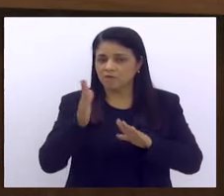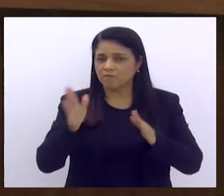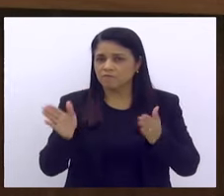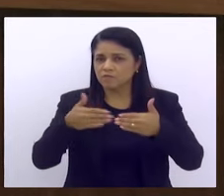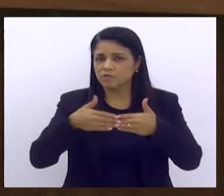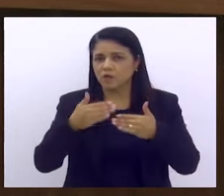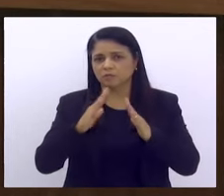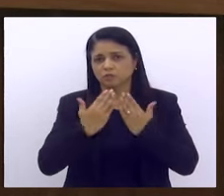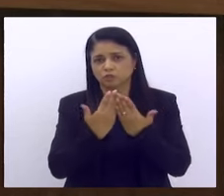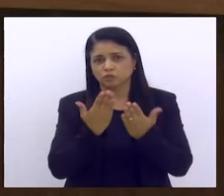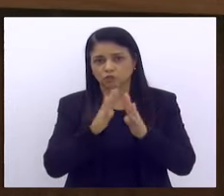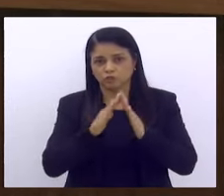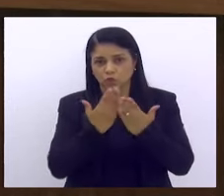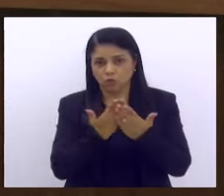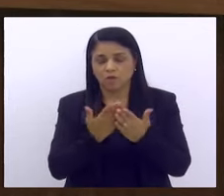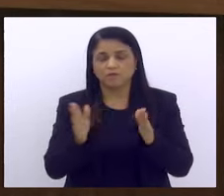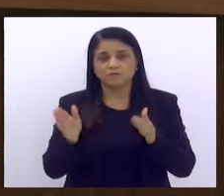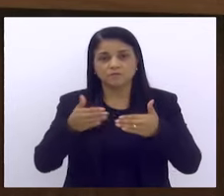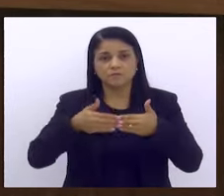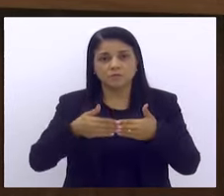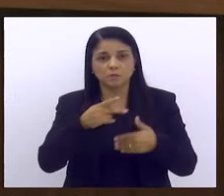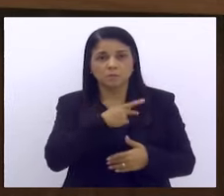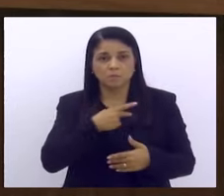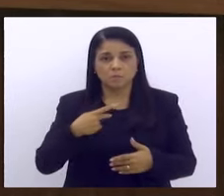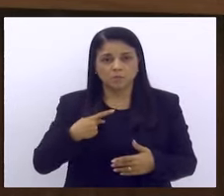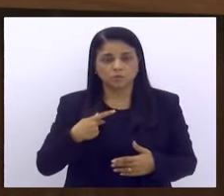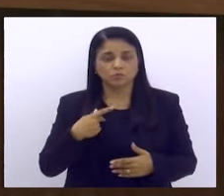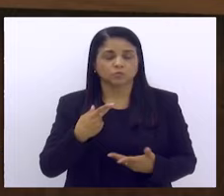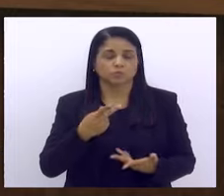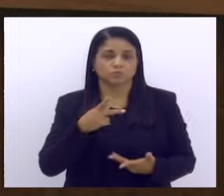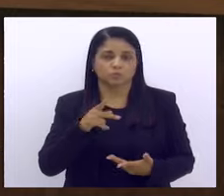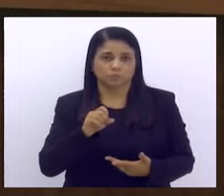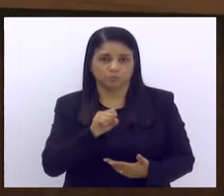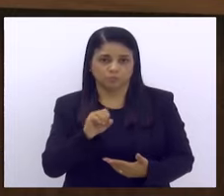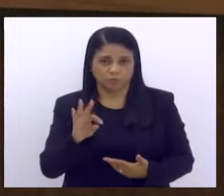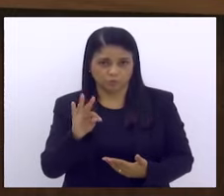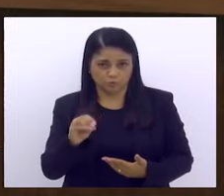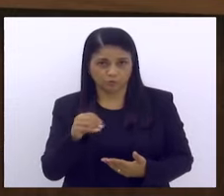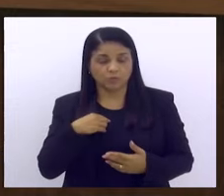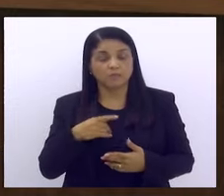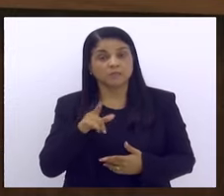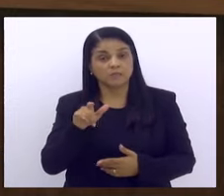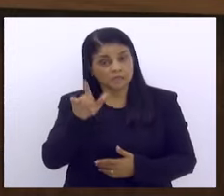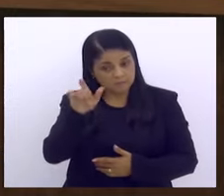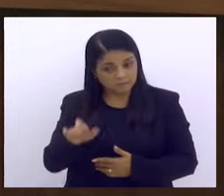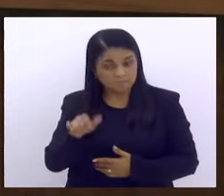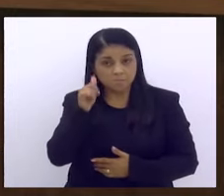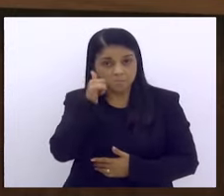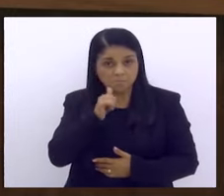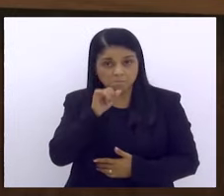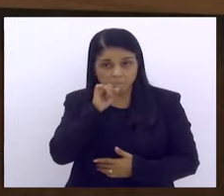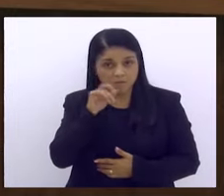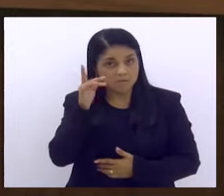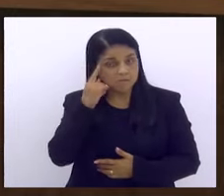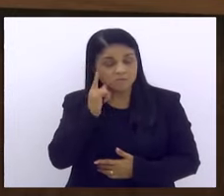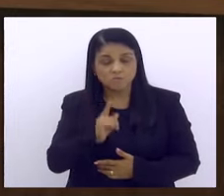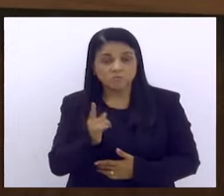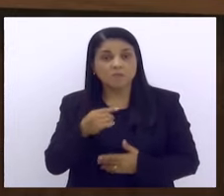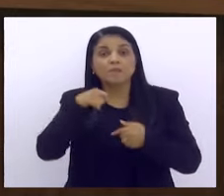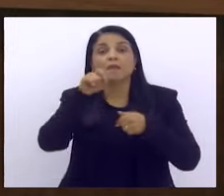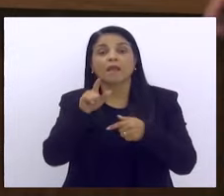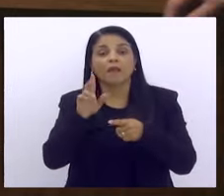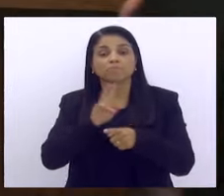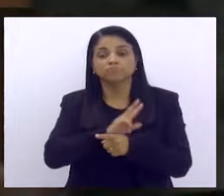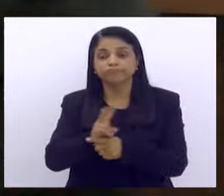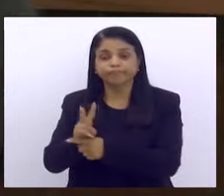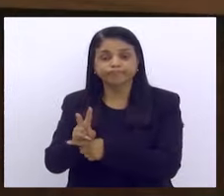3 dias sem posto de saúde, 3 dias que essas mulheres, mães dessas crianças, inclusive, não sabem com quem deixar seus filhos. E,